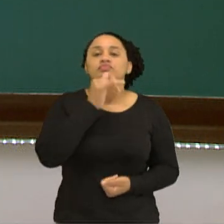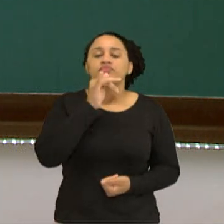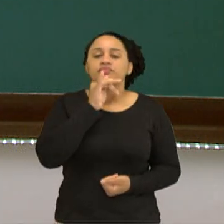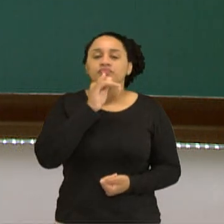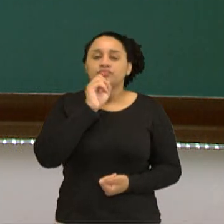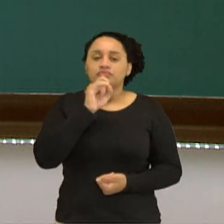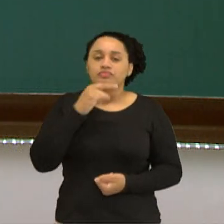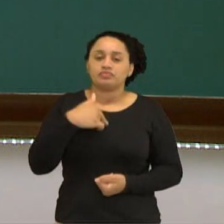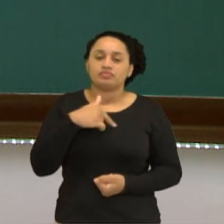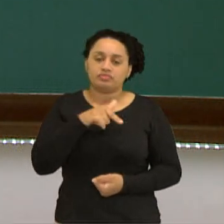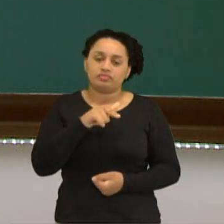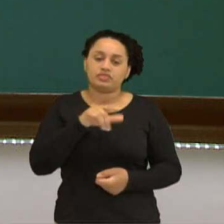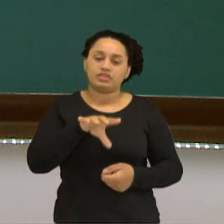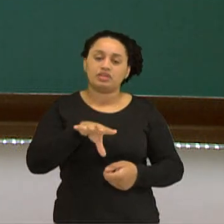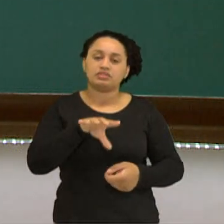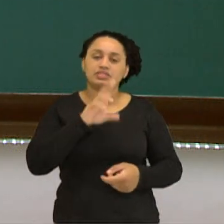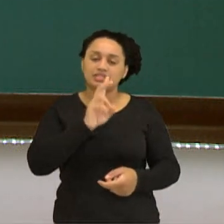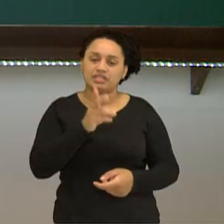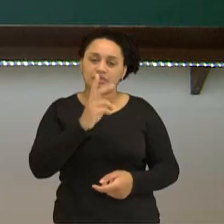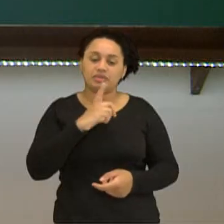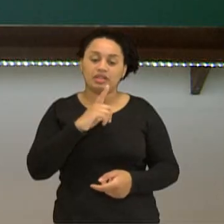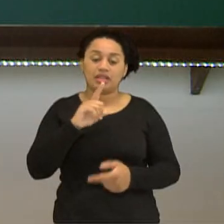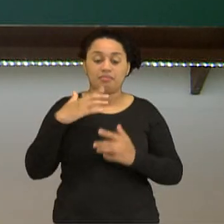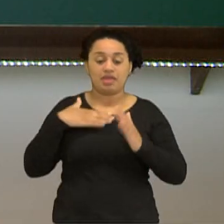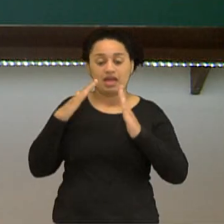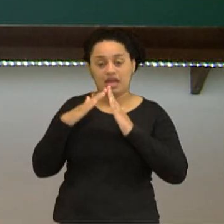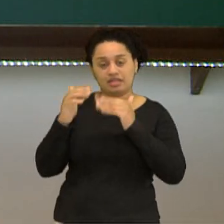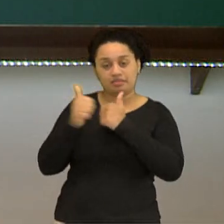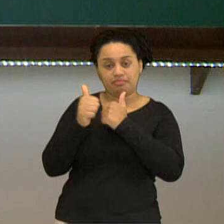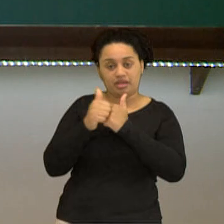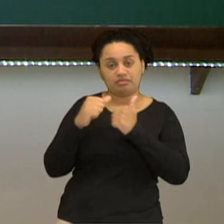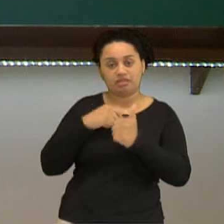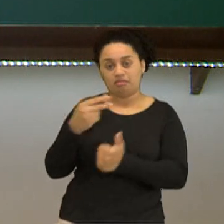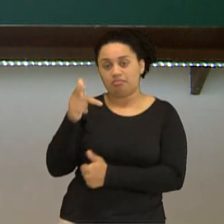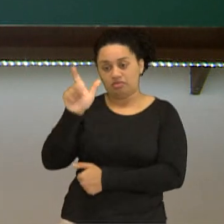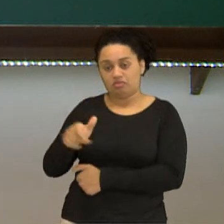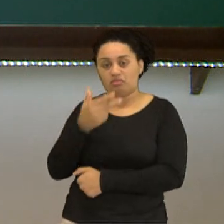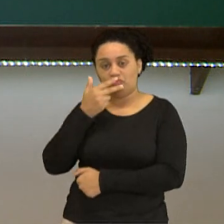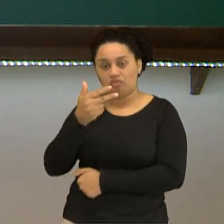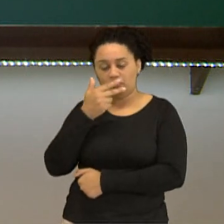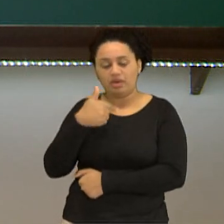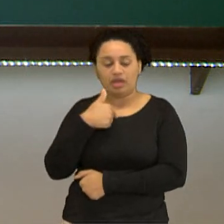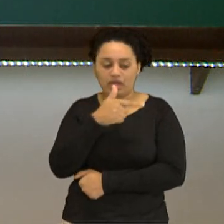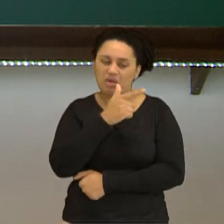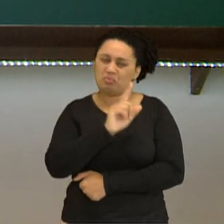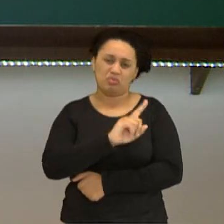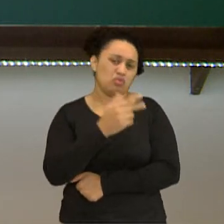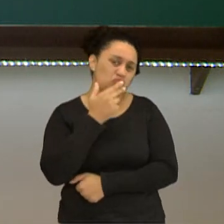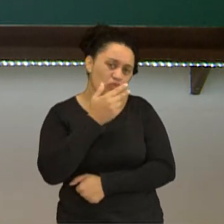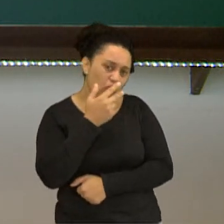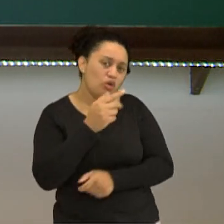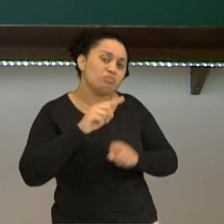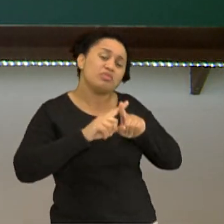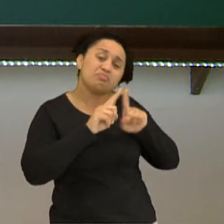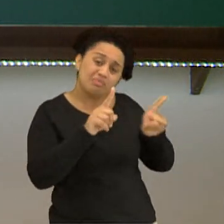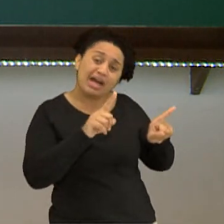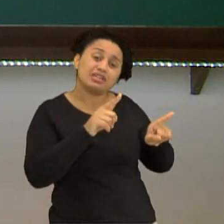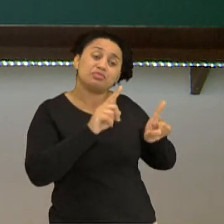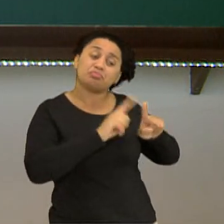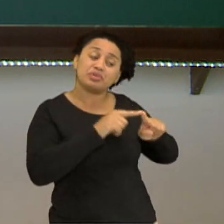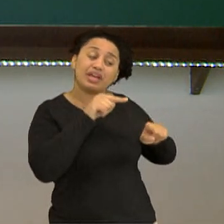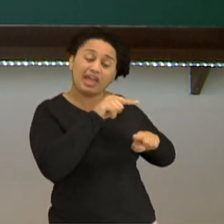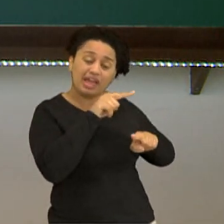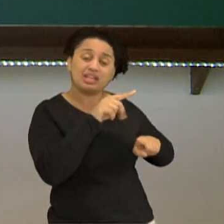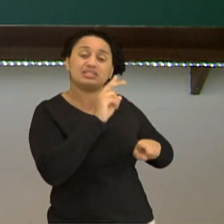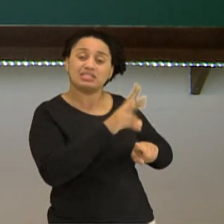inalo excessivamente, tem um fumante na minha casa e eu indiretamente também sou uso do tabagismo, porque